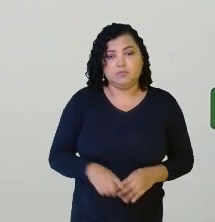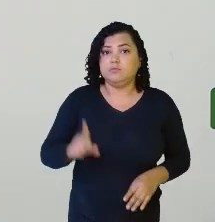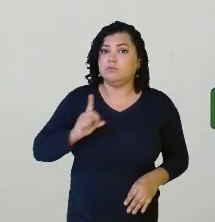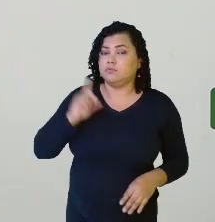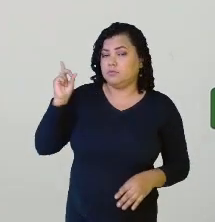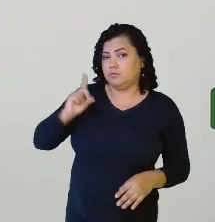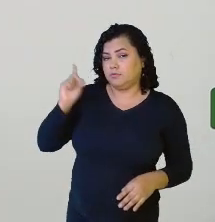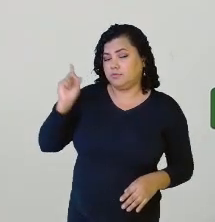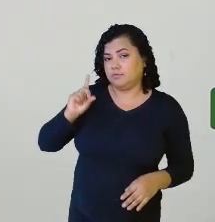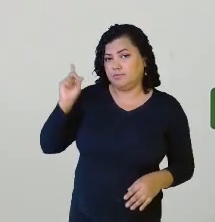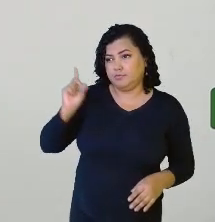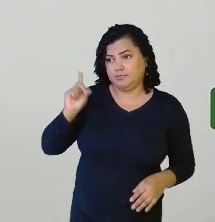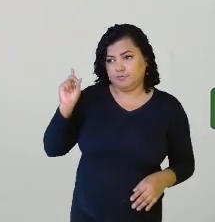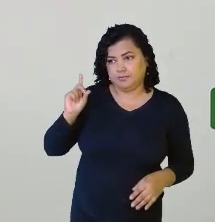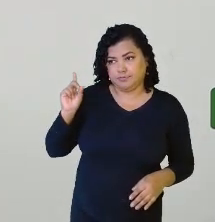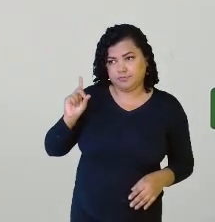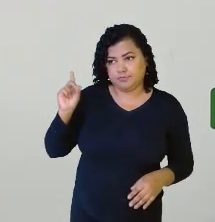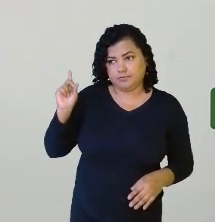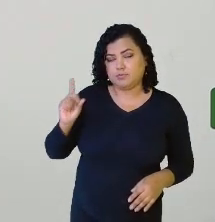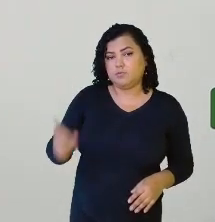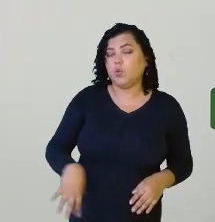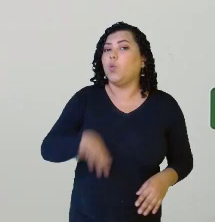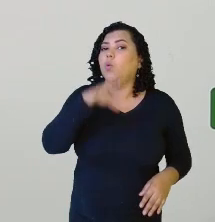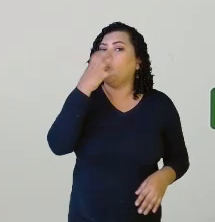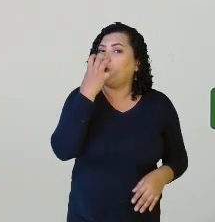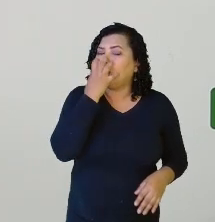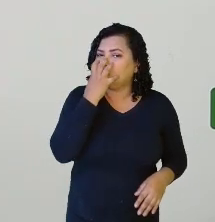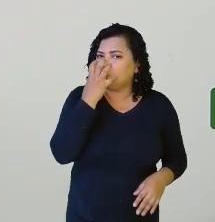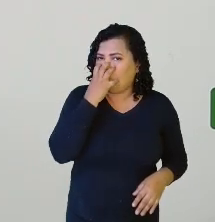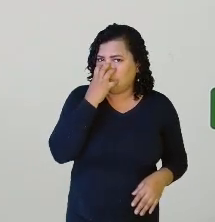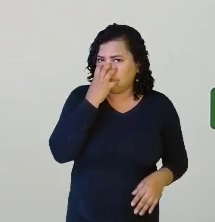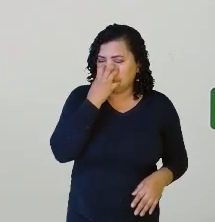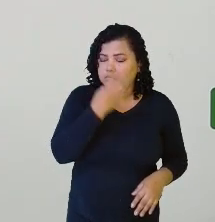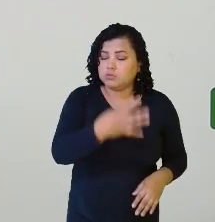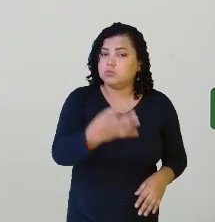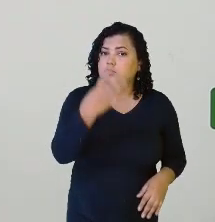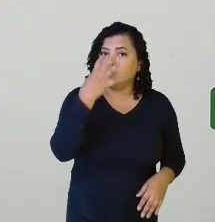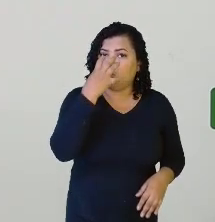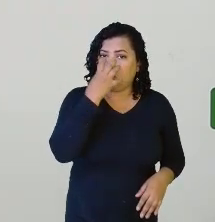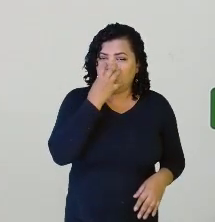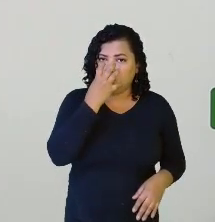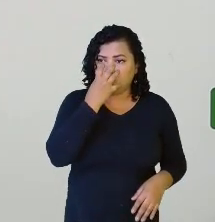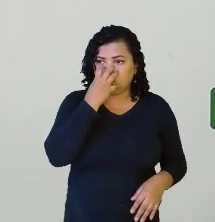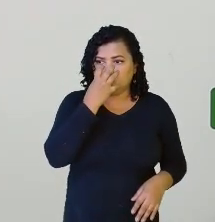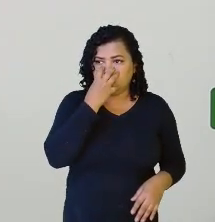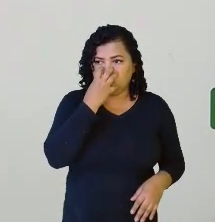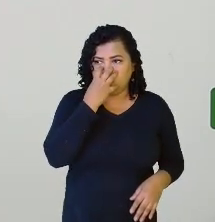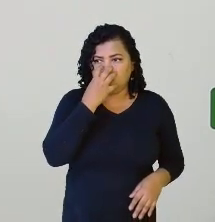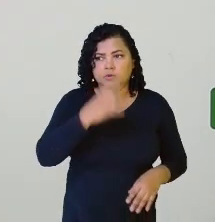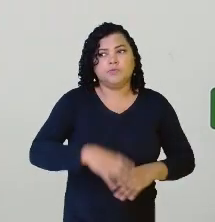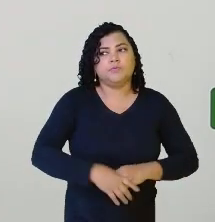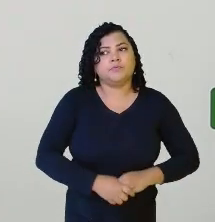Aqui, ó, nós temos o cachorro.